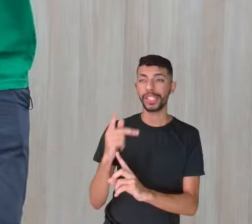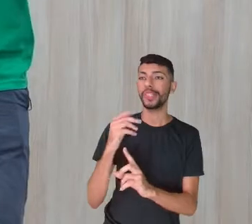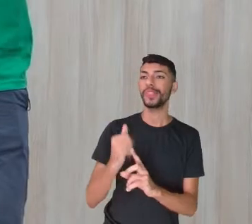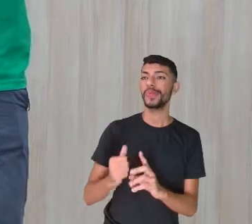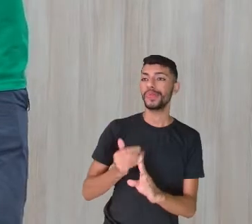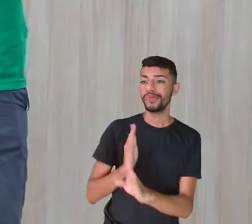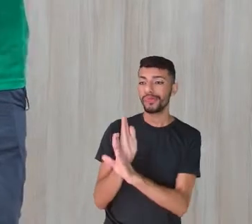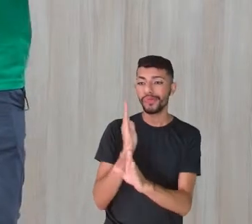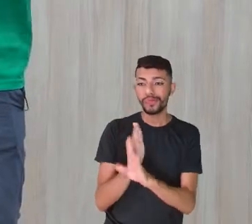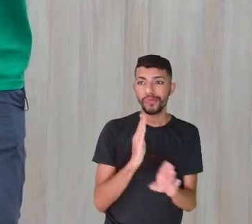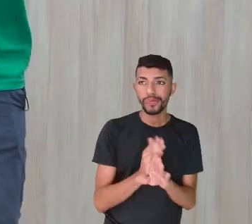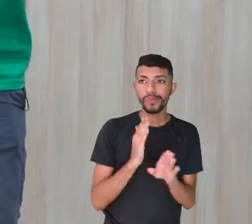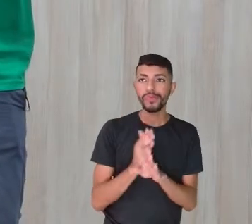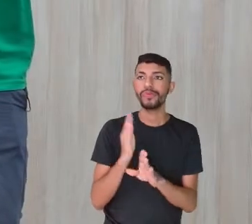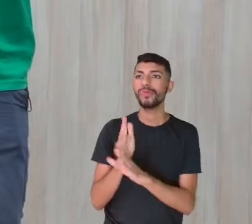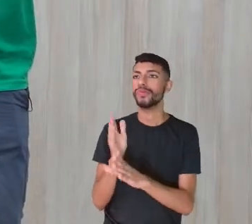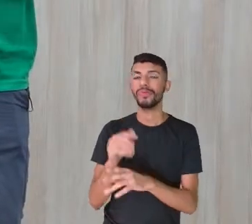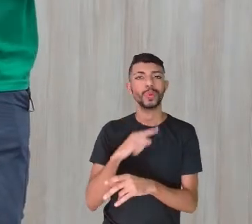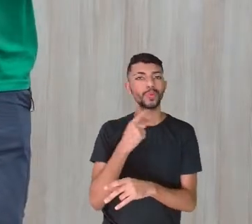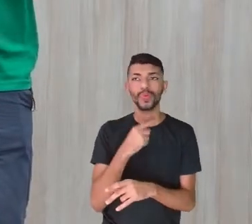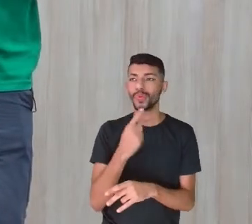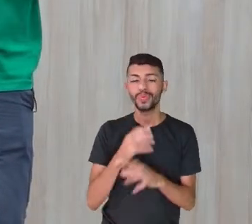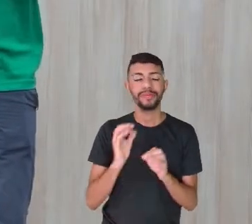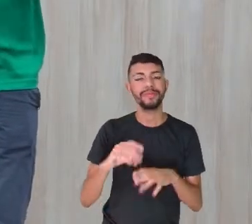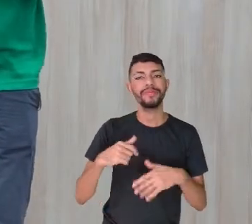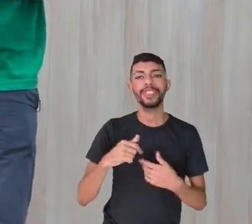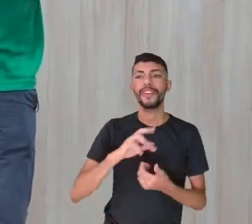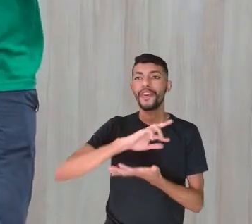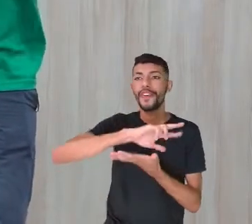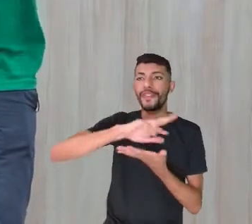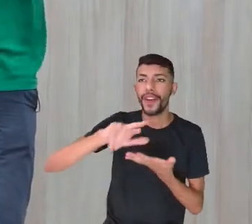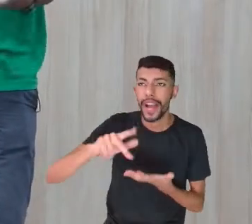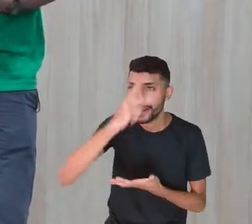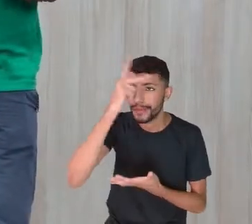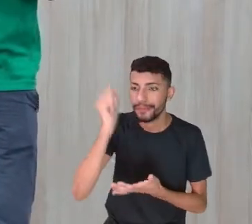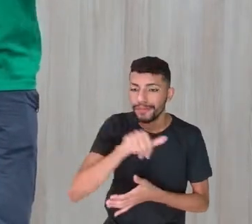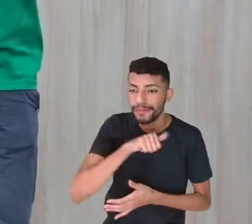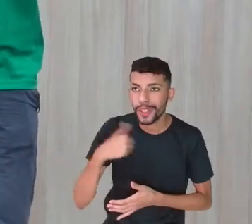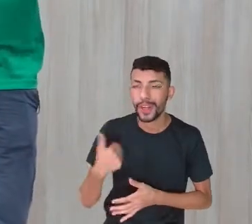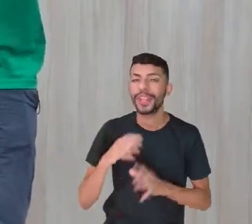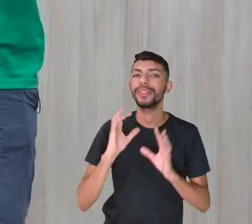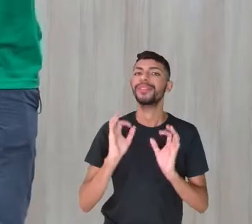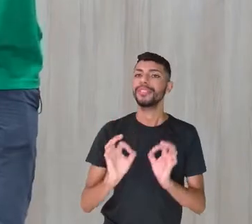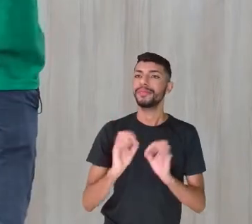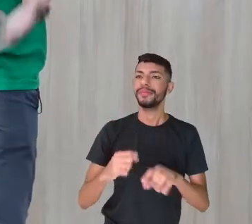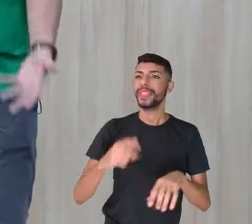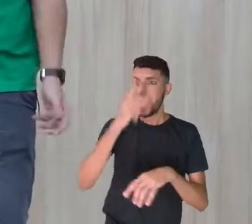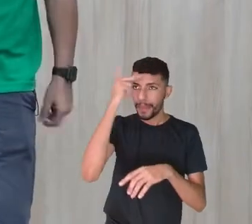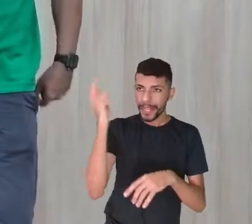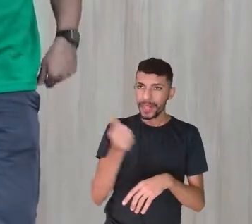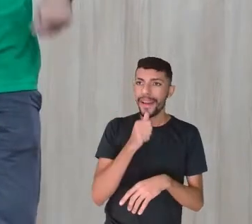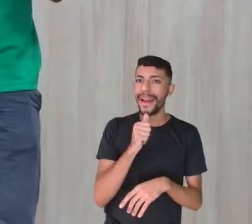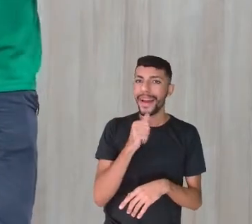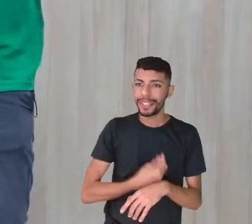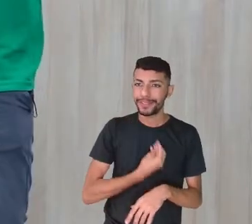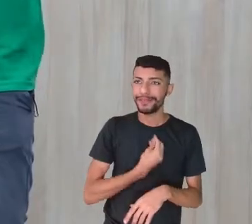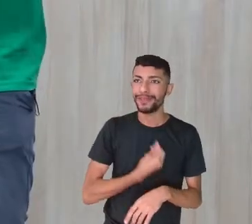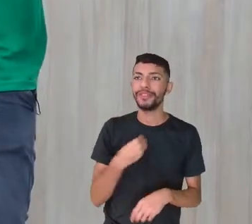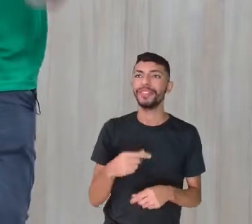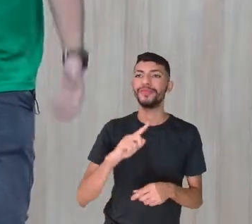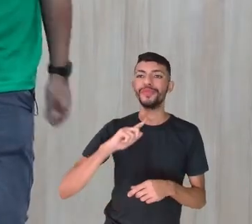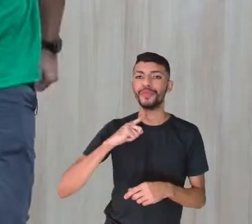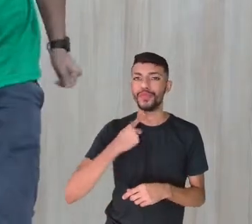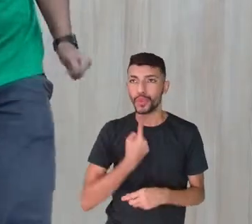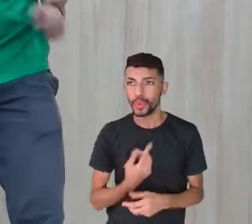foram perdidas, várias realidades foram alteradas e destruídas. As pessoas ainda têm que conviver, né, com a lama, ainda